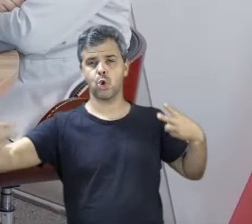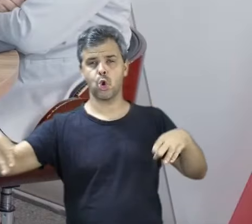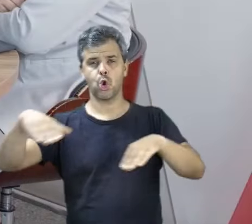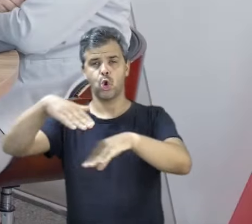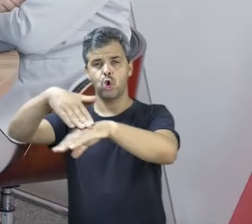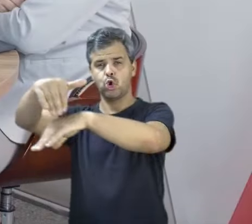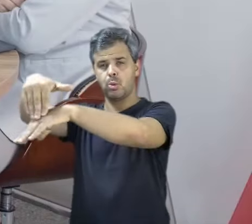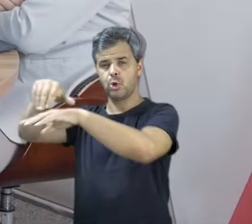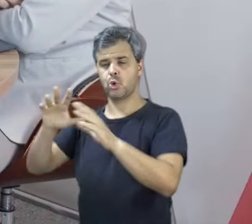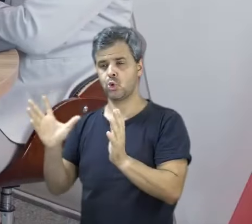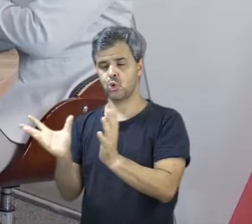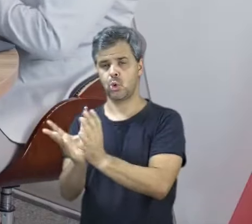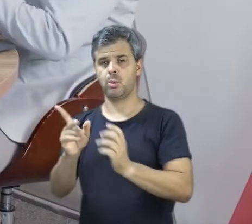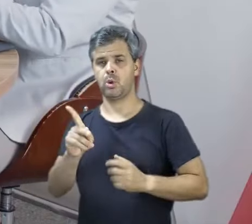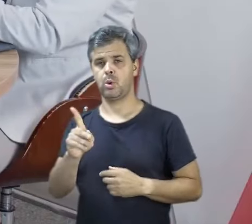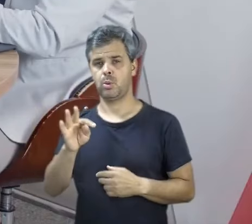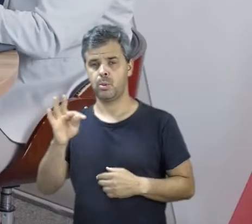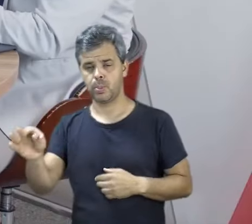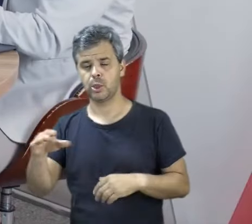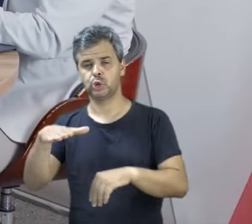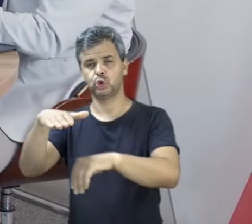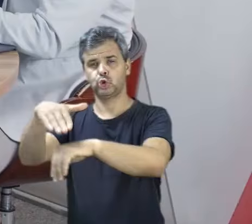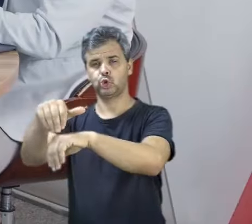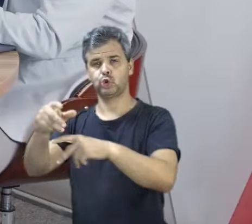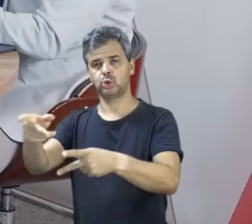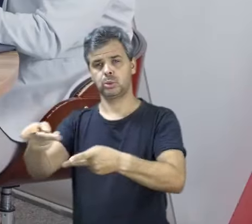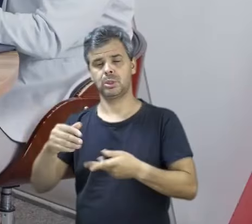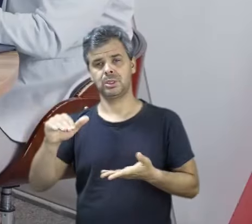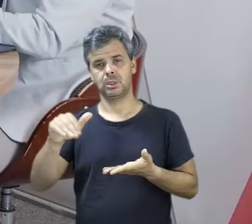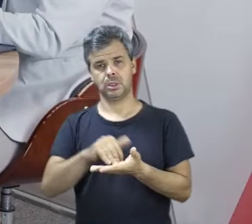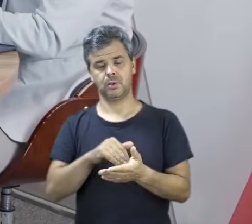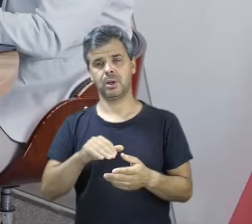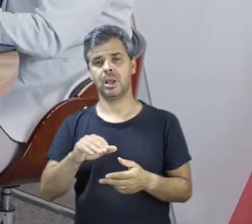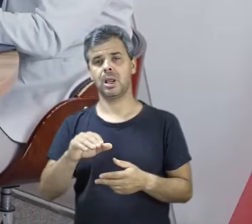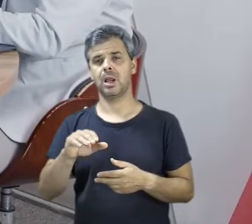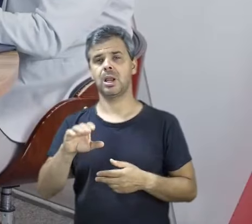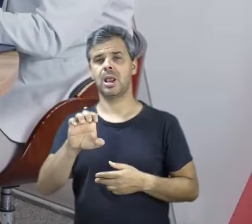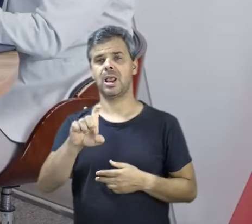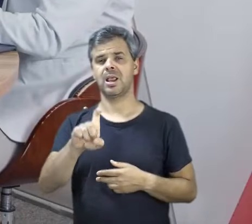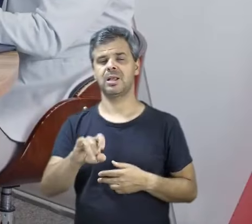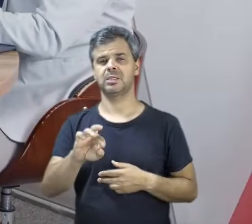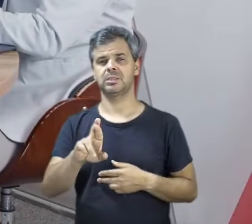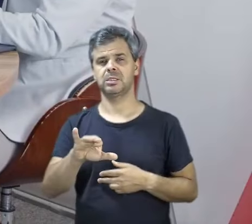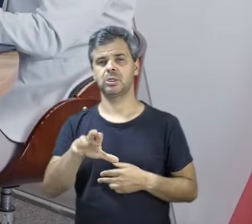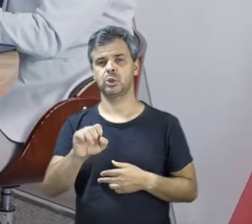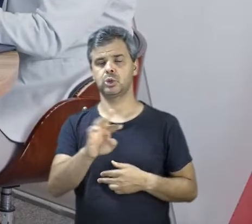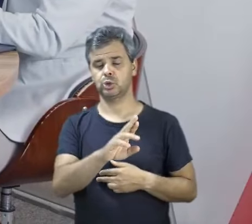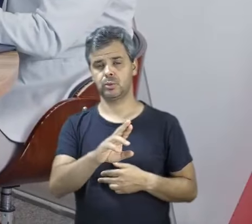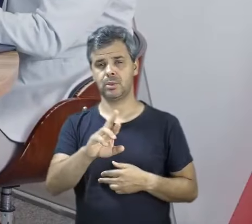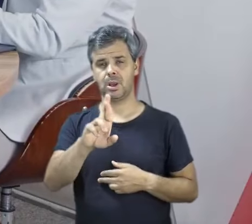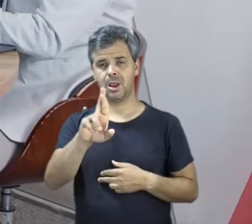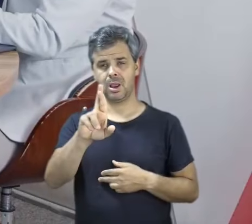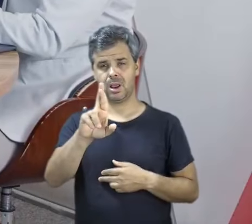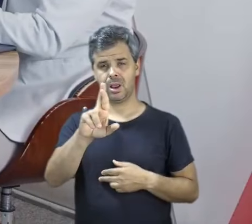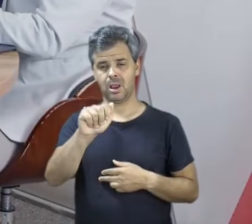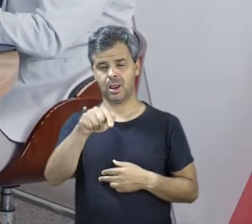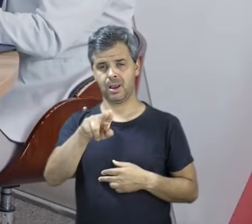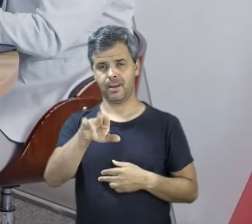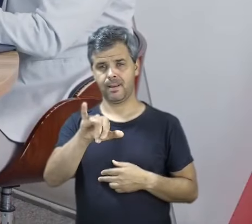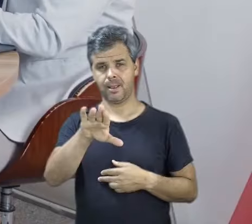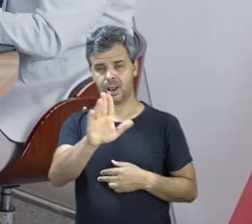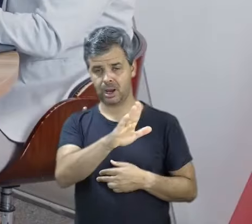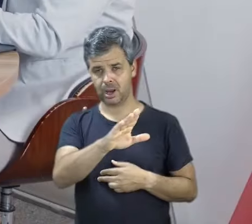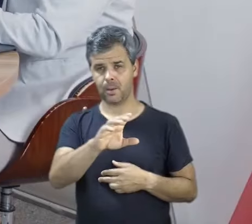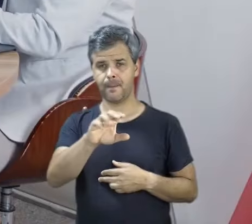sua militância, inclusive convidando a nossa secretária executiva, Raquel Barros, que está também no nosso